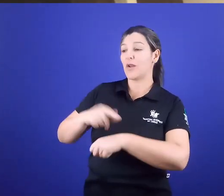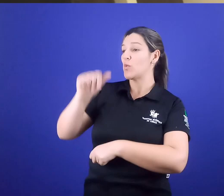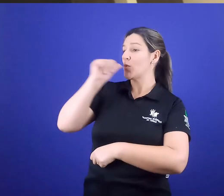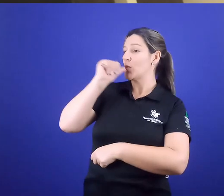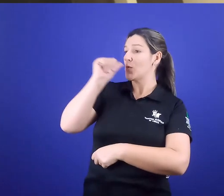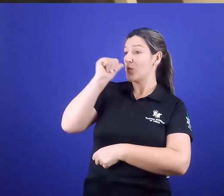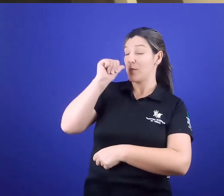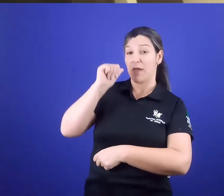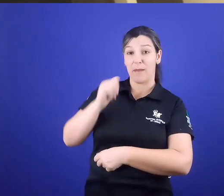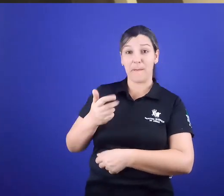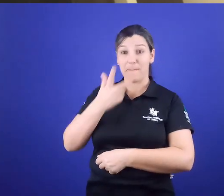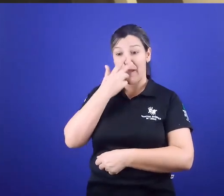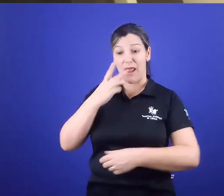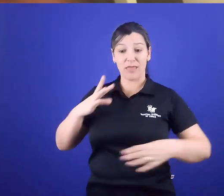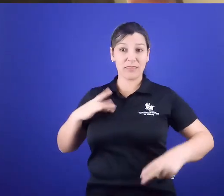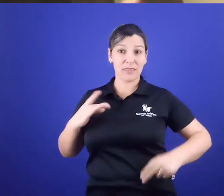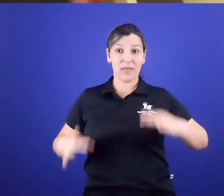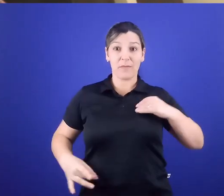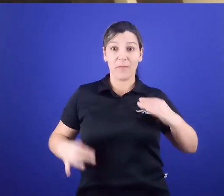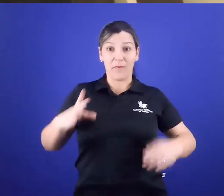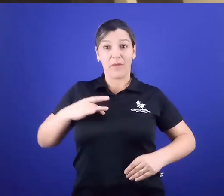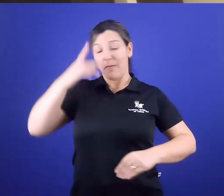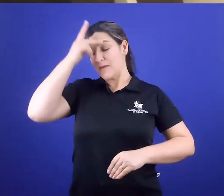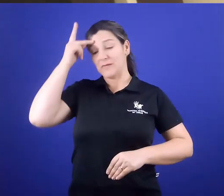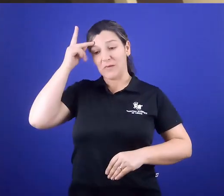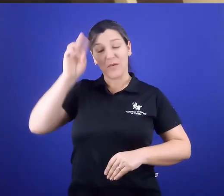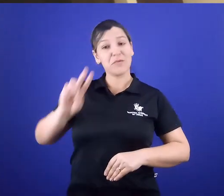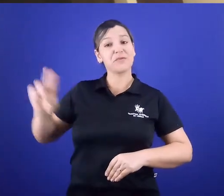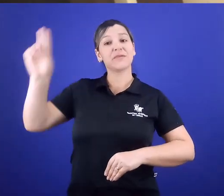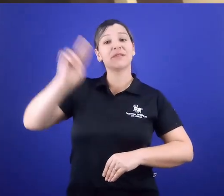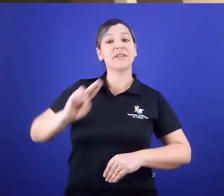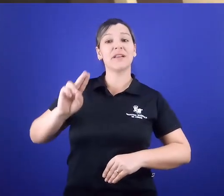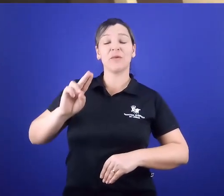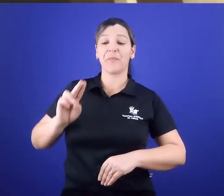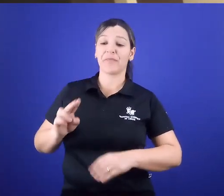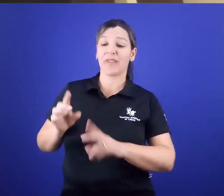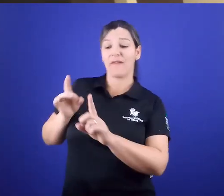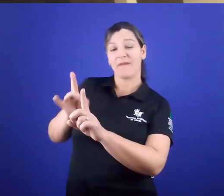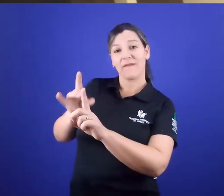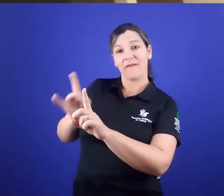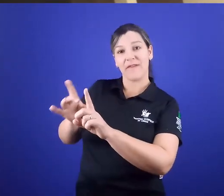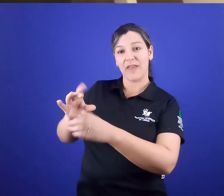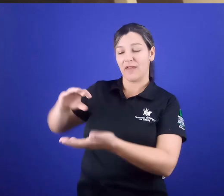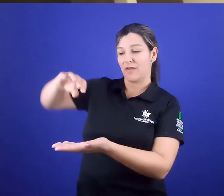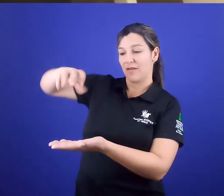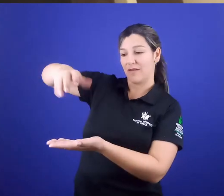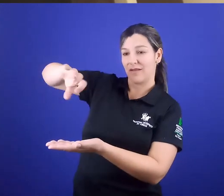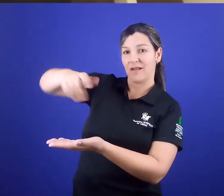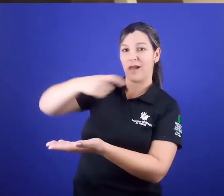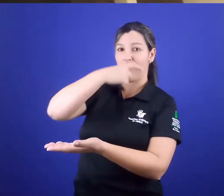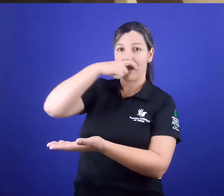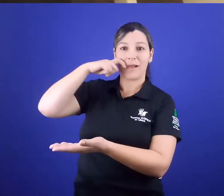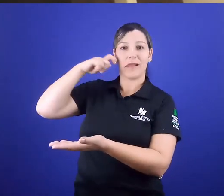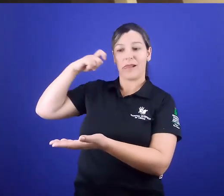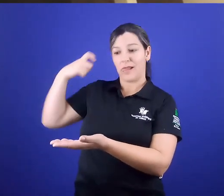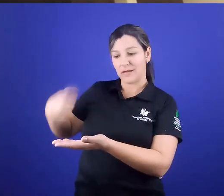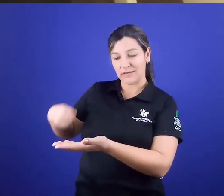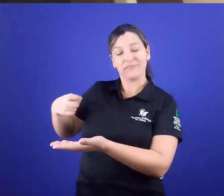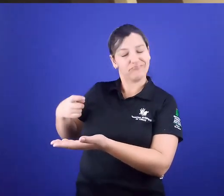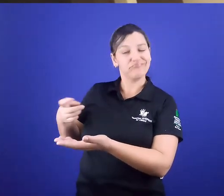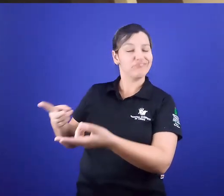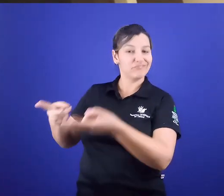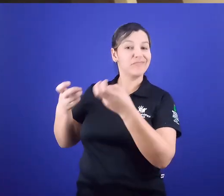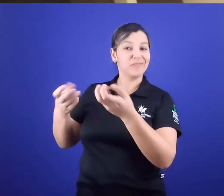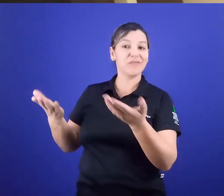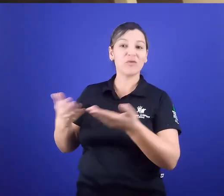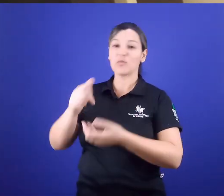palmito. E virou moda. Caiu na graça. Por que que vira moda? Porque é diferente. Porque sai do trivial. Então, se você for trabalhar